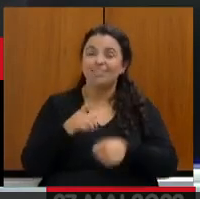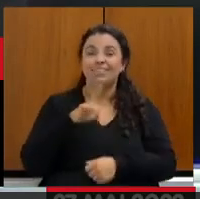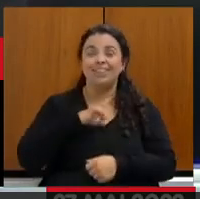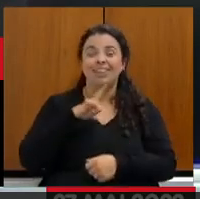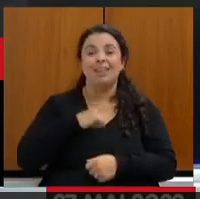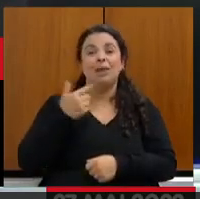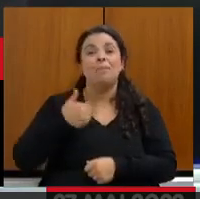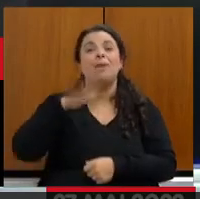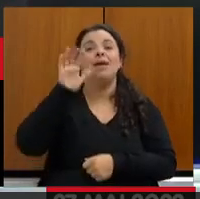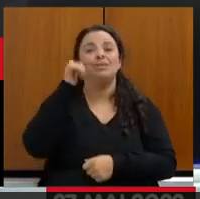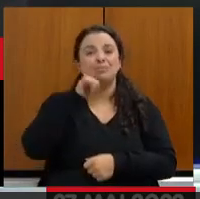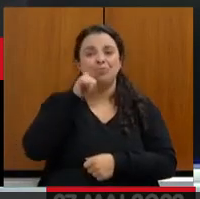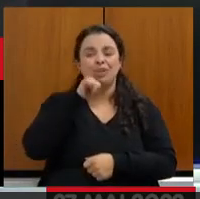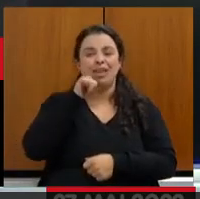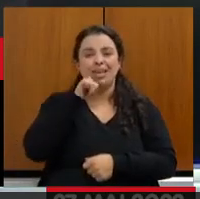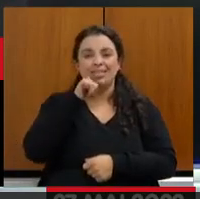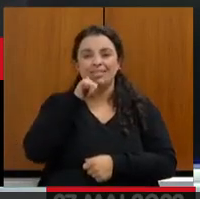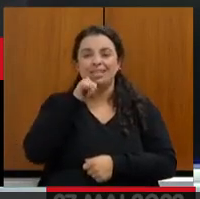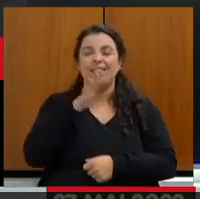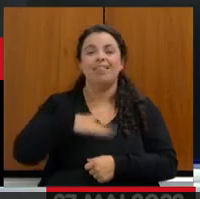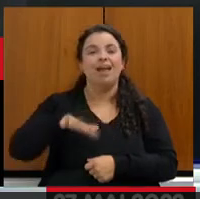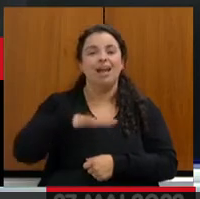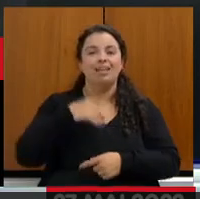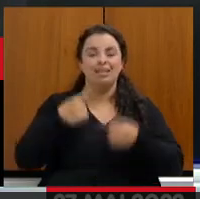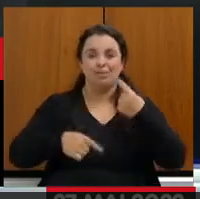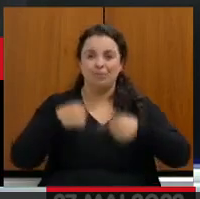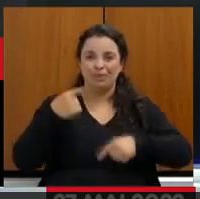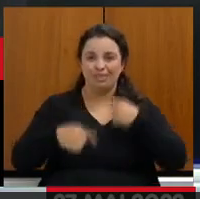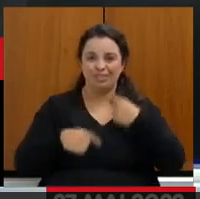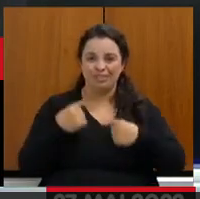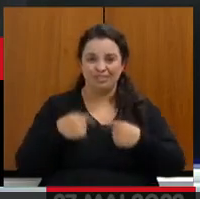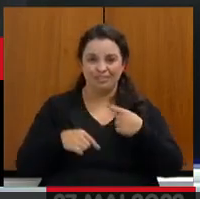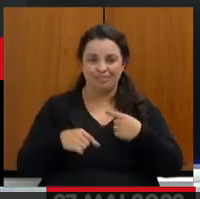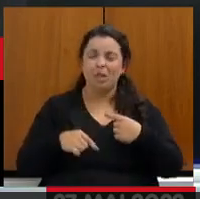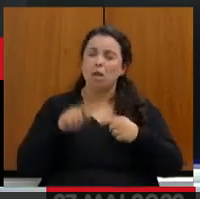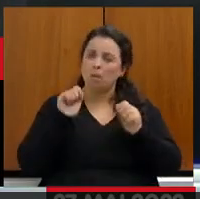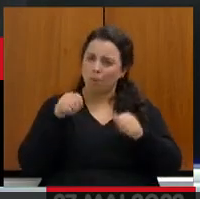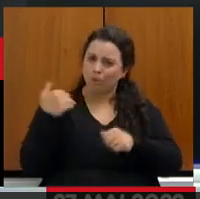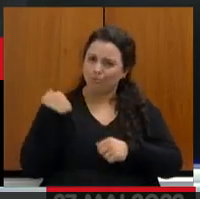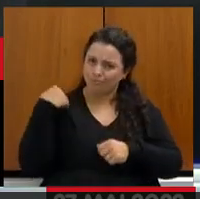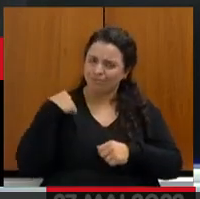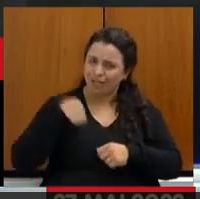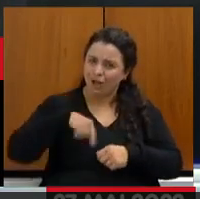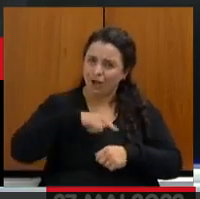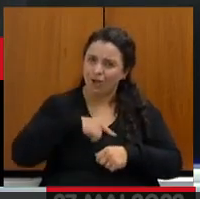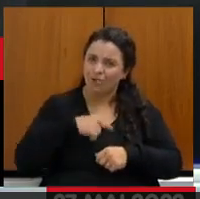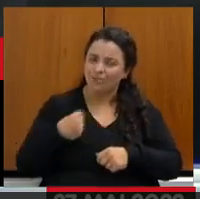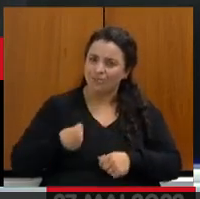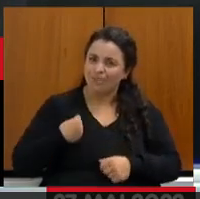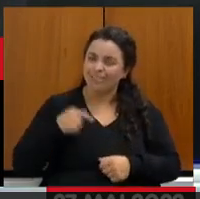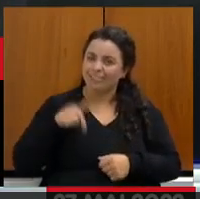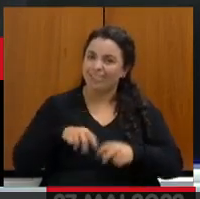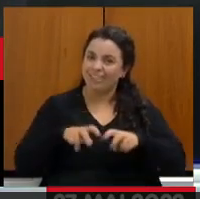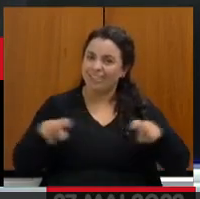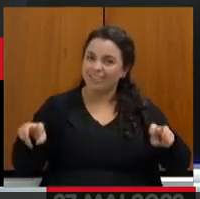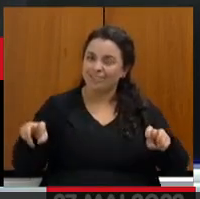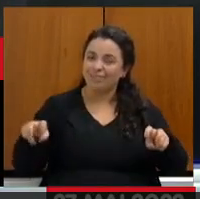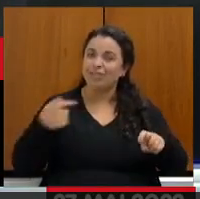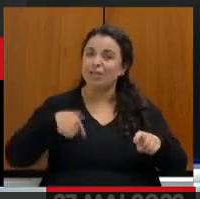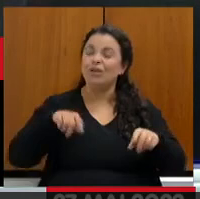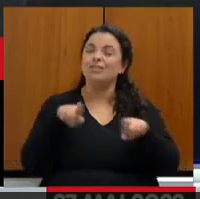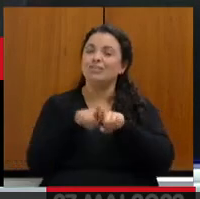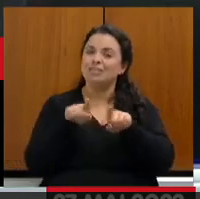mais mulheres na política contem com cada um de nós aqui presente nessa mesa e nós